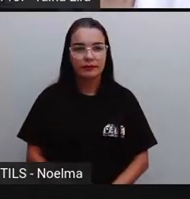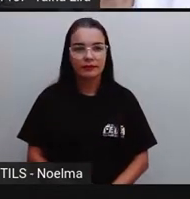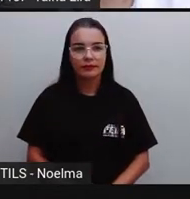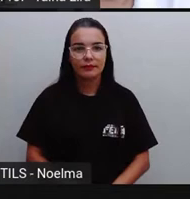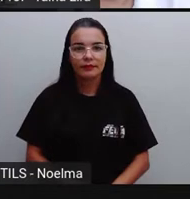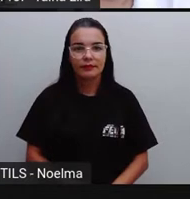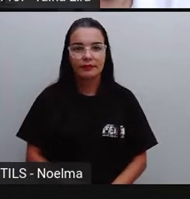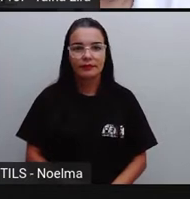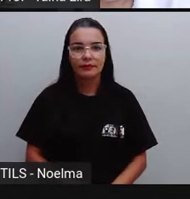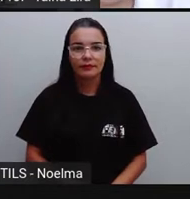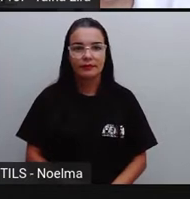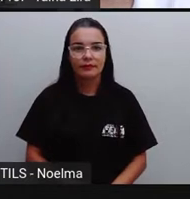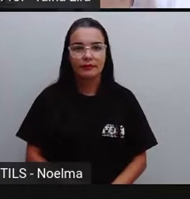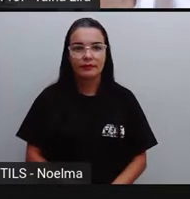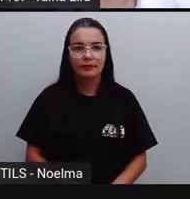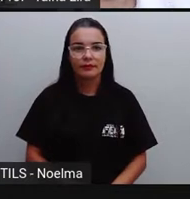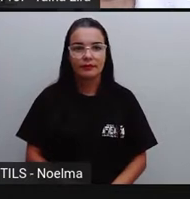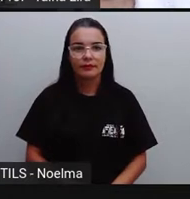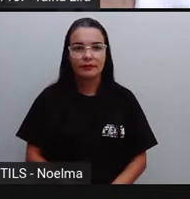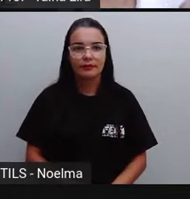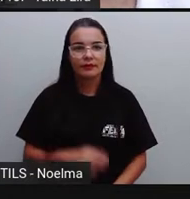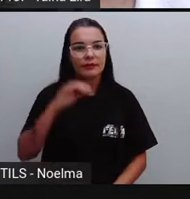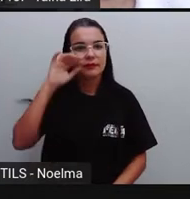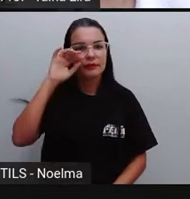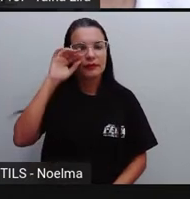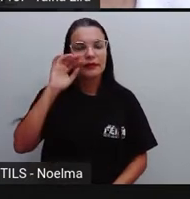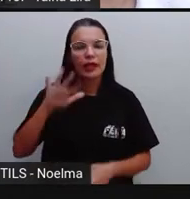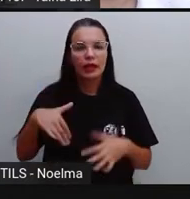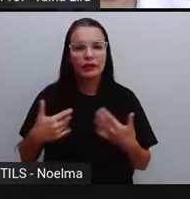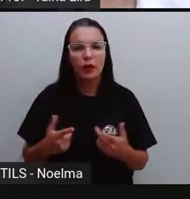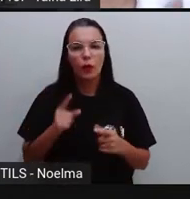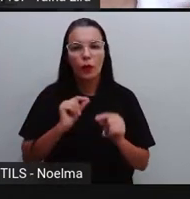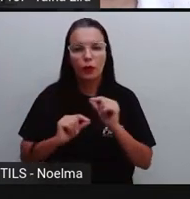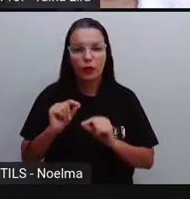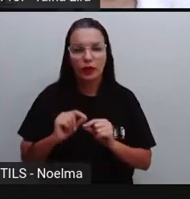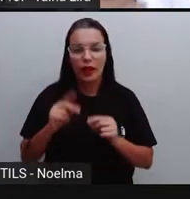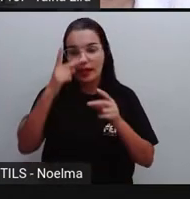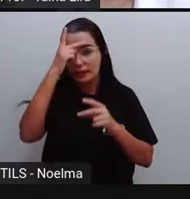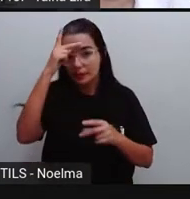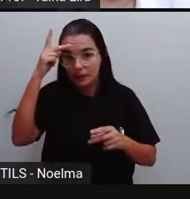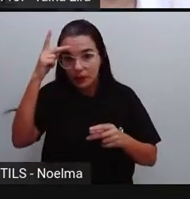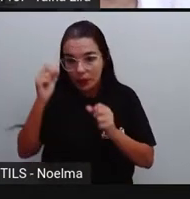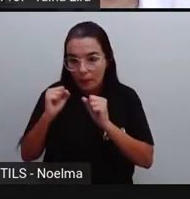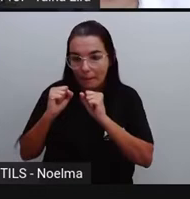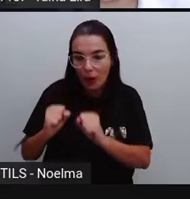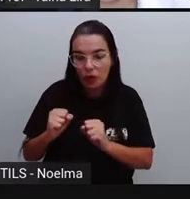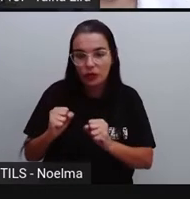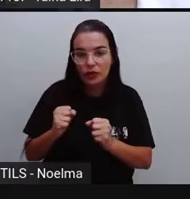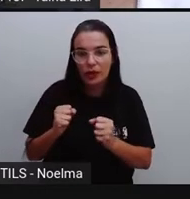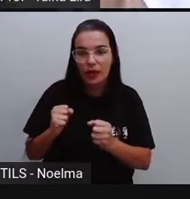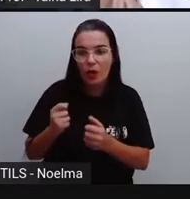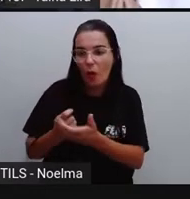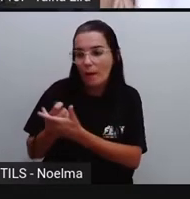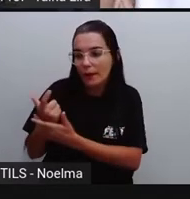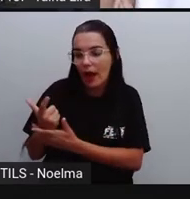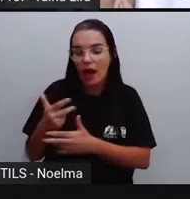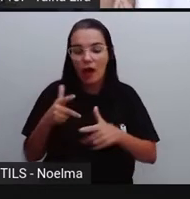meu objetivo é o público que pode consumir o produto que eu estou apresentando aqui